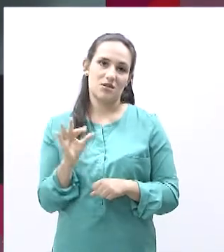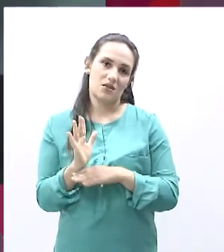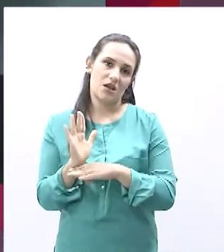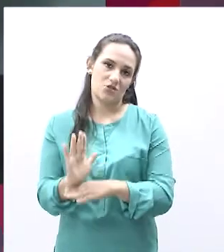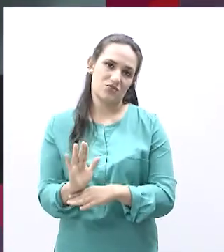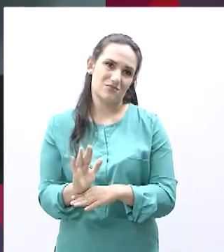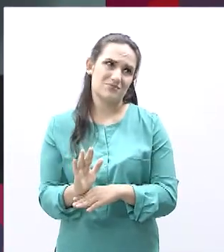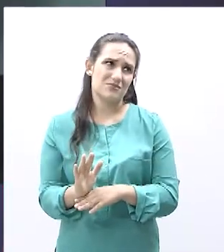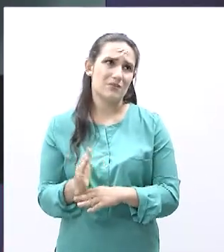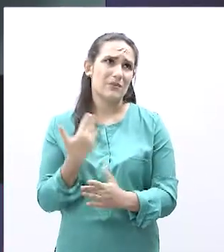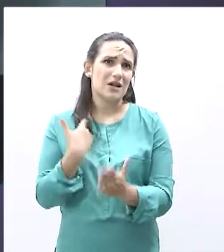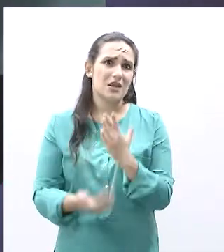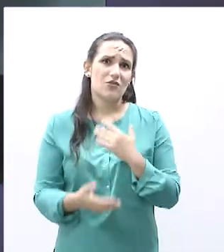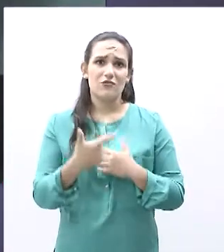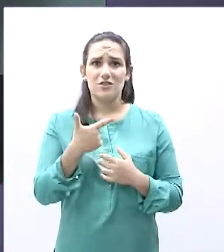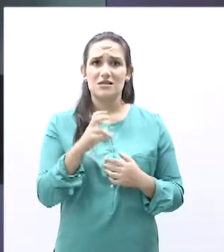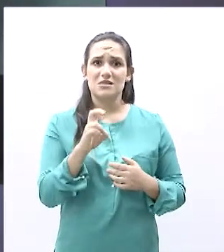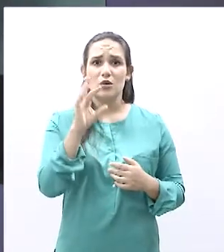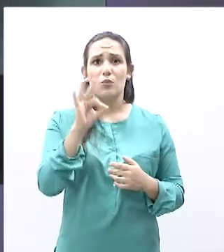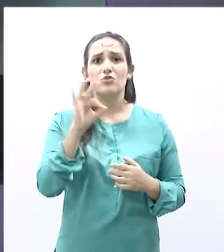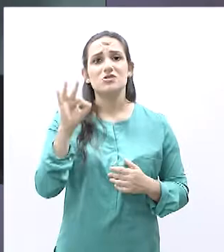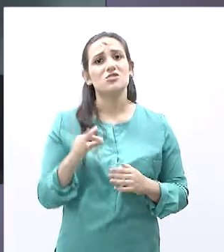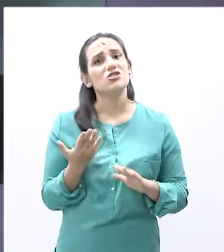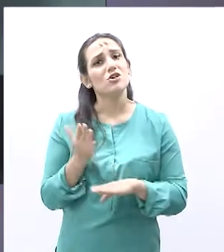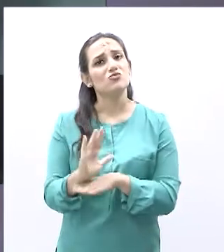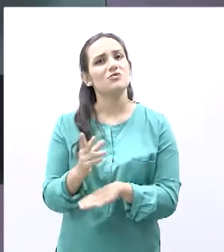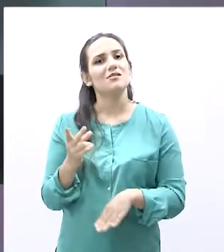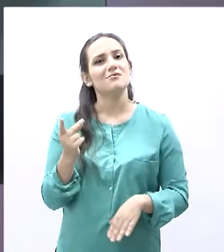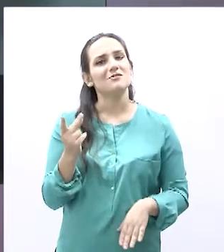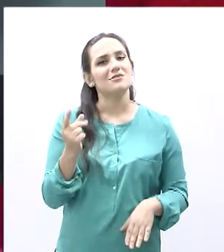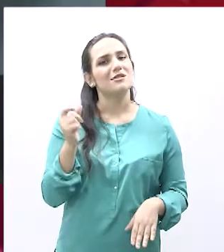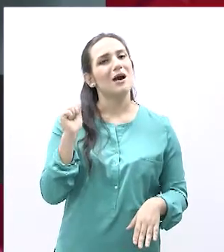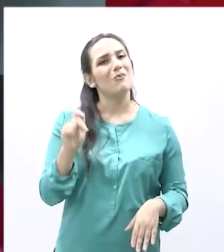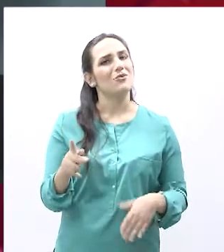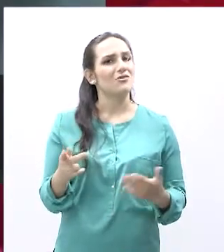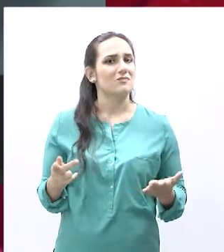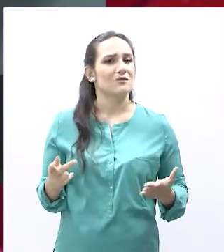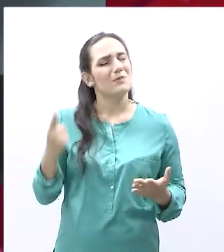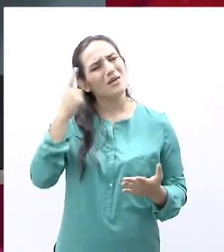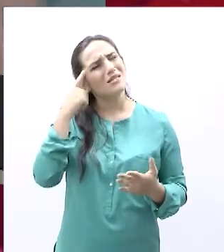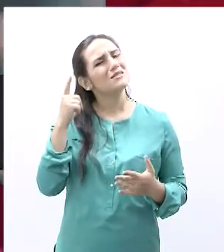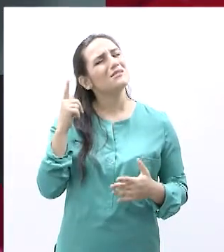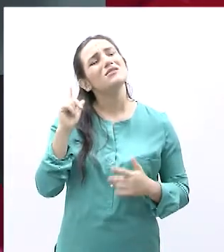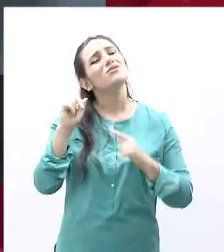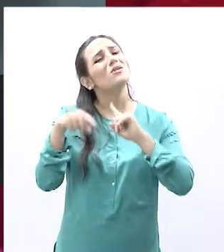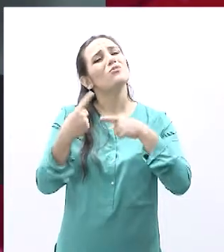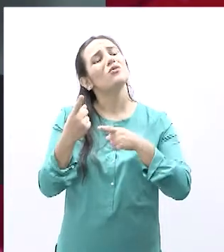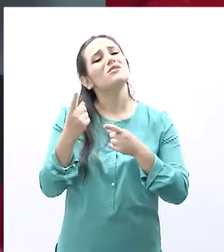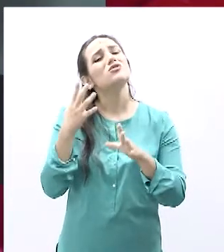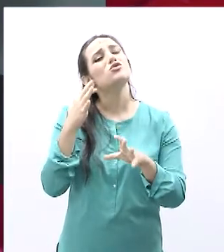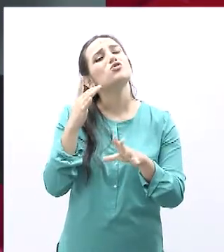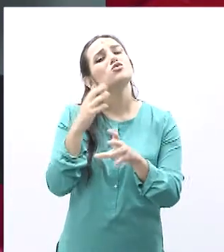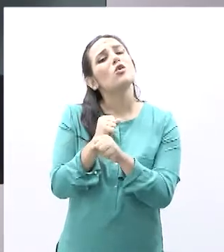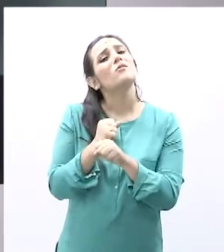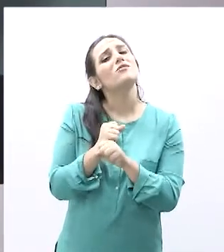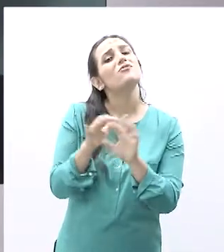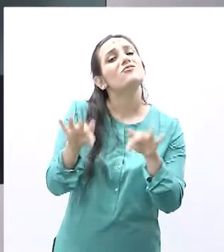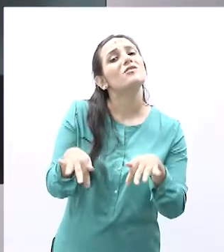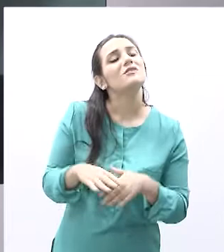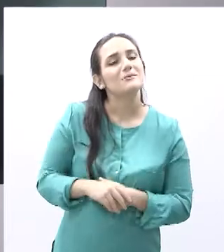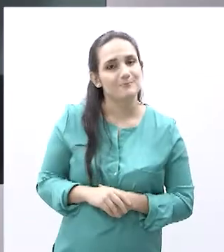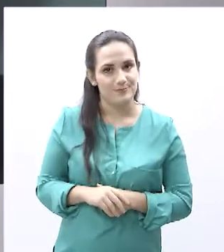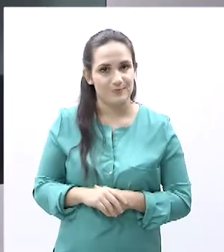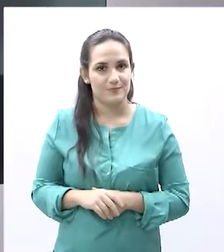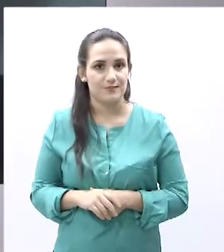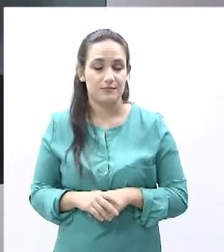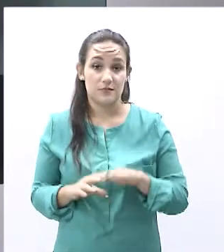temos uma queda aí da média de 25%. Imagine que isso, no final das contas, a gente tem